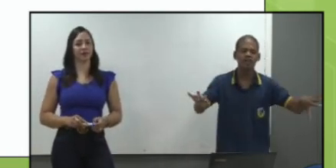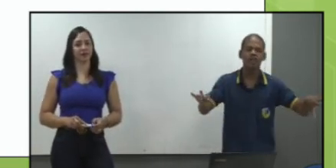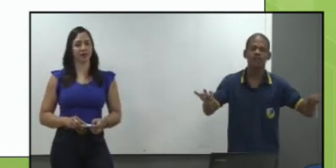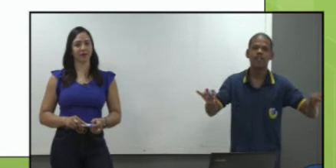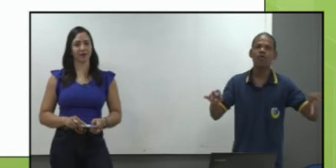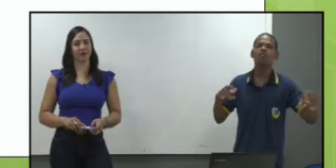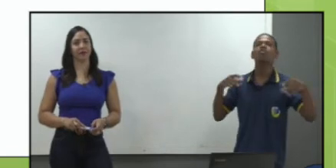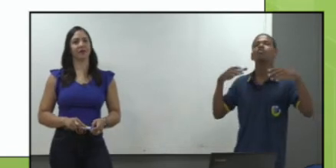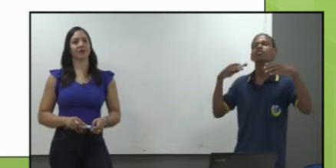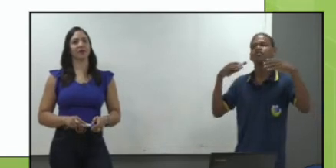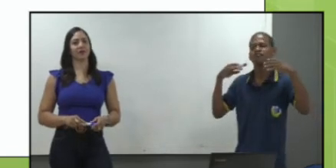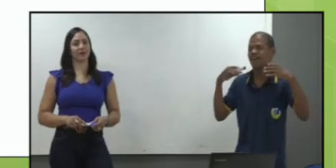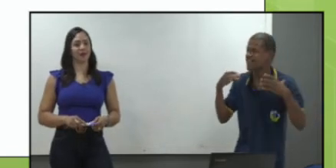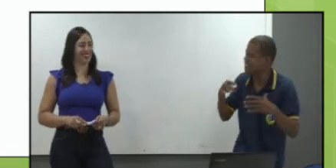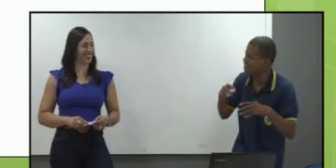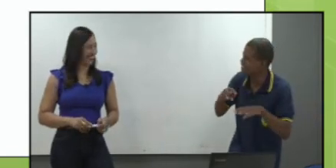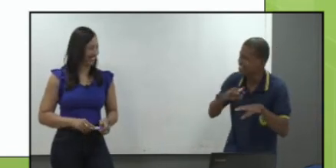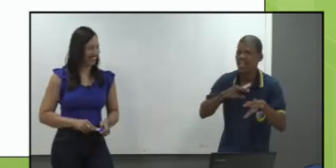sofá, tá bom?